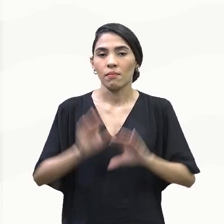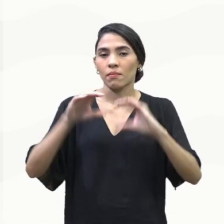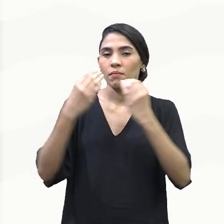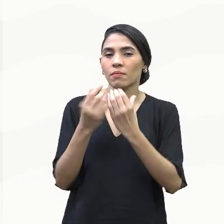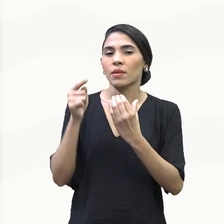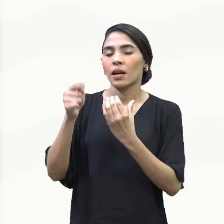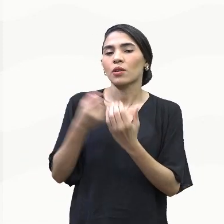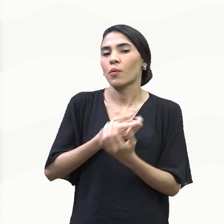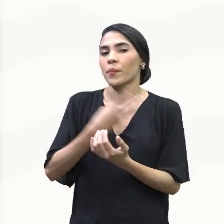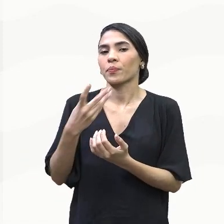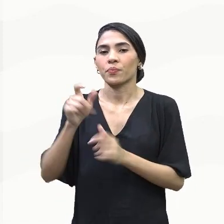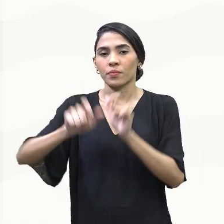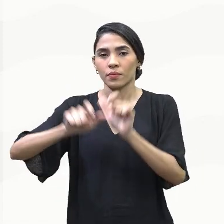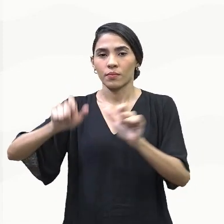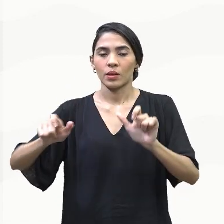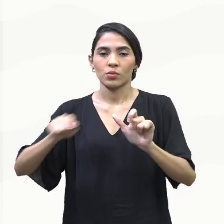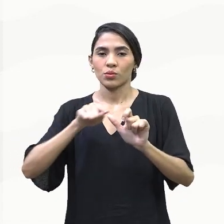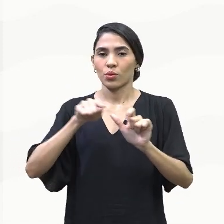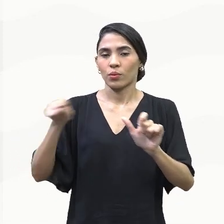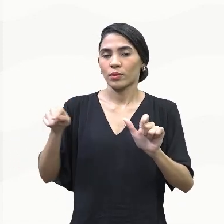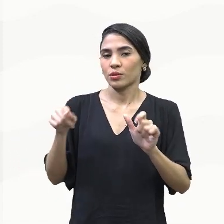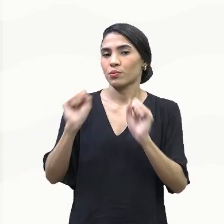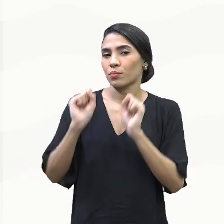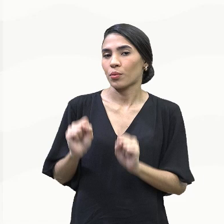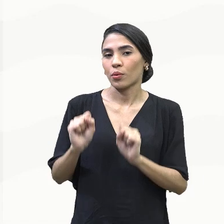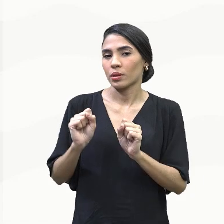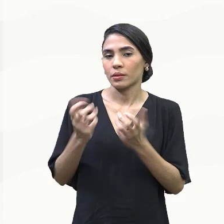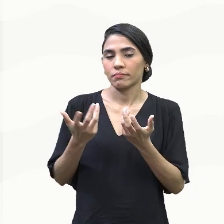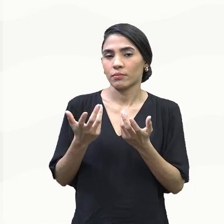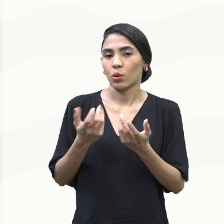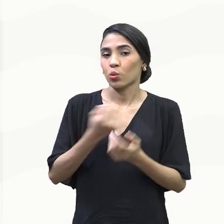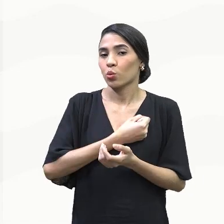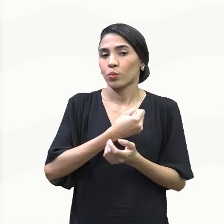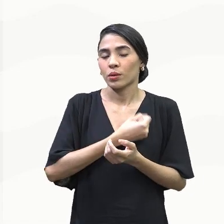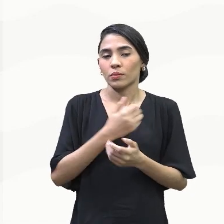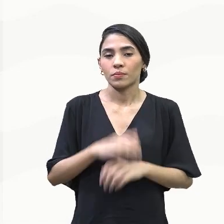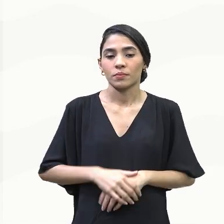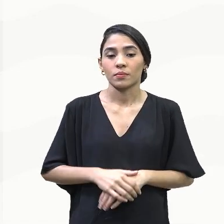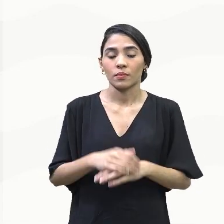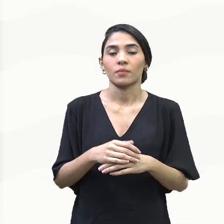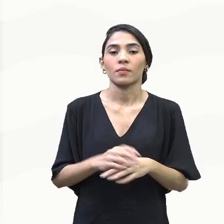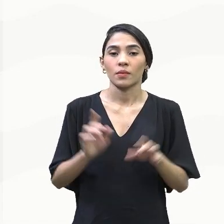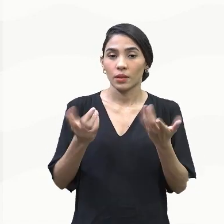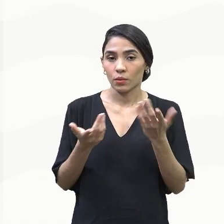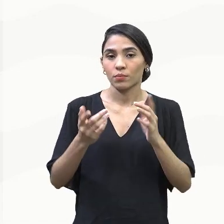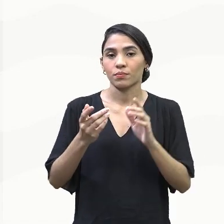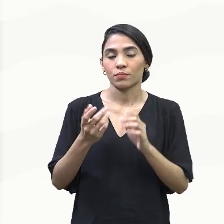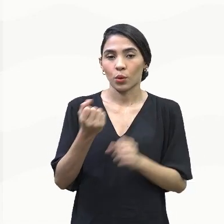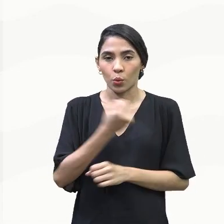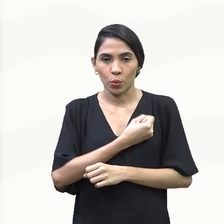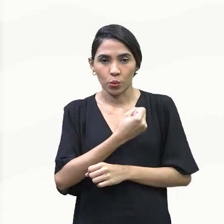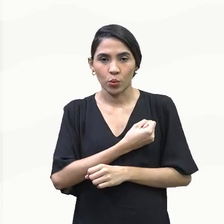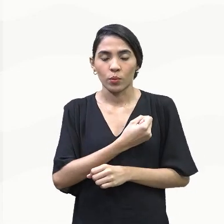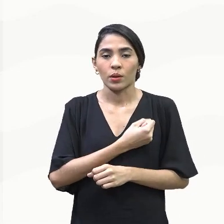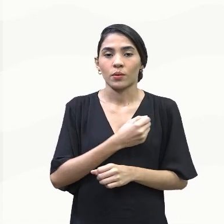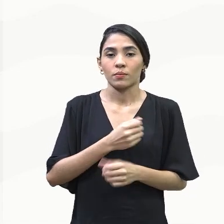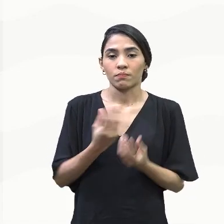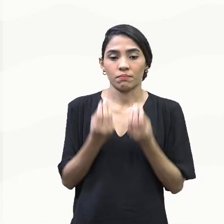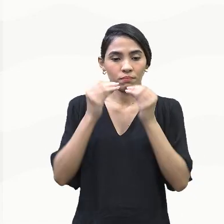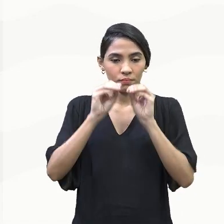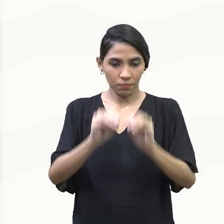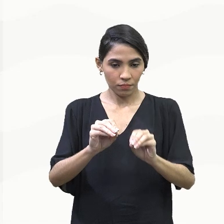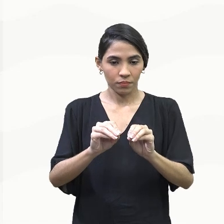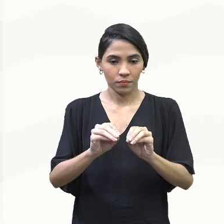comunidade, qual o número da população, certo? Aí vai ser o número de casos ali, né, pelo número